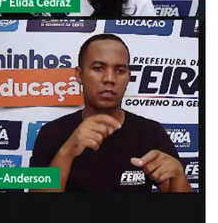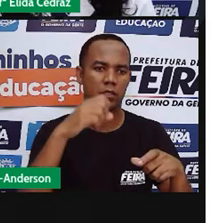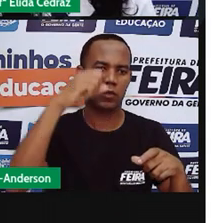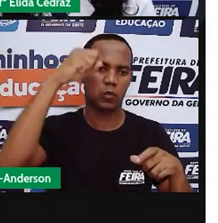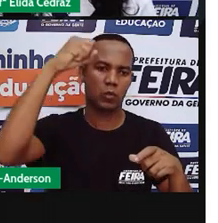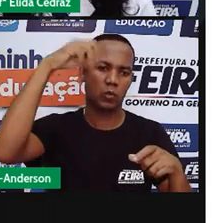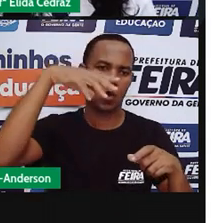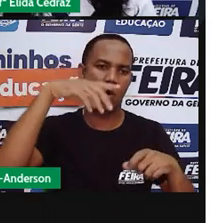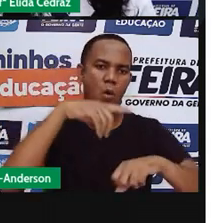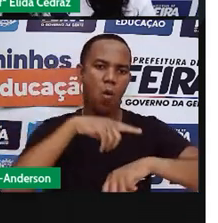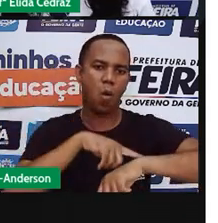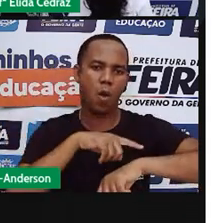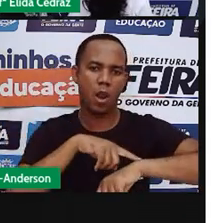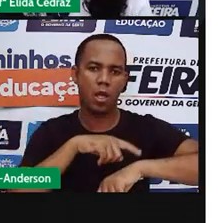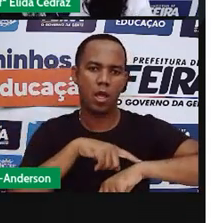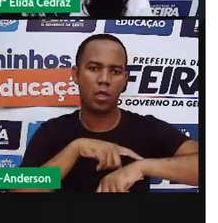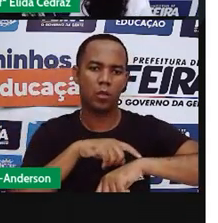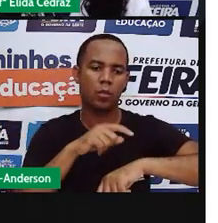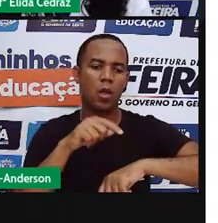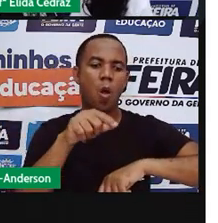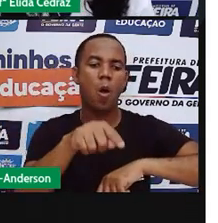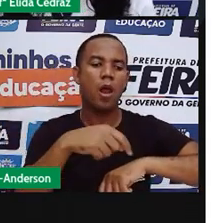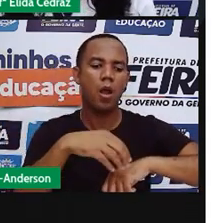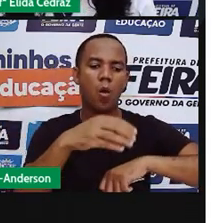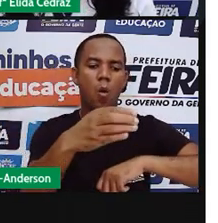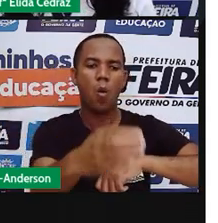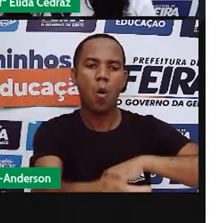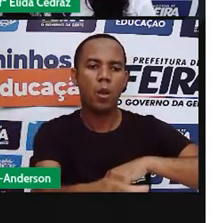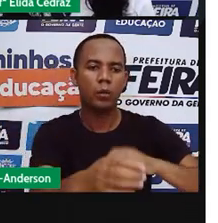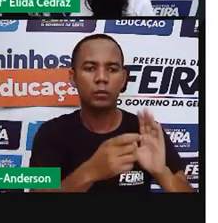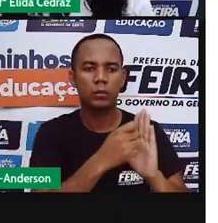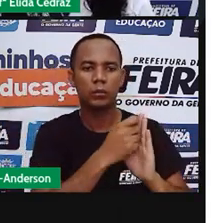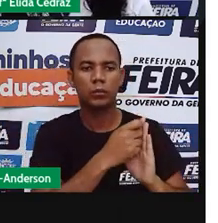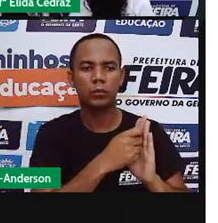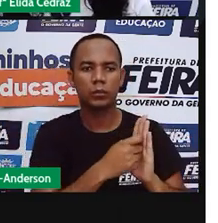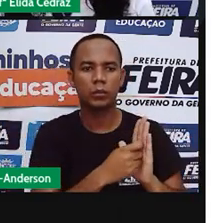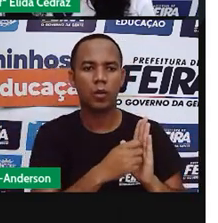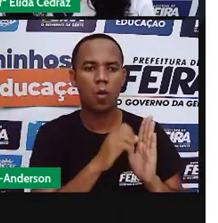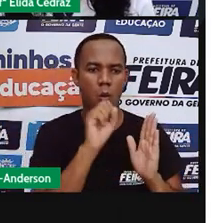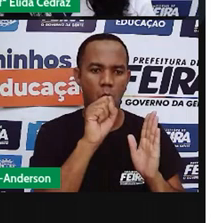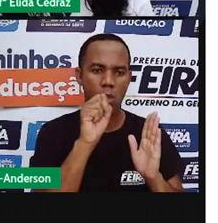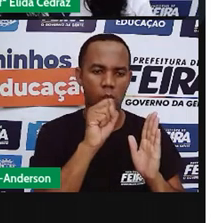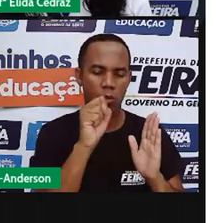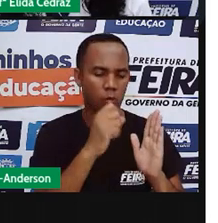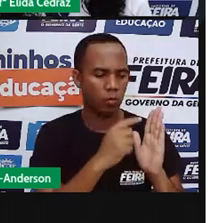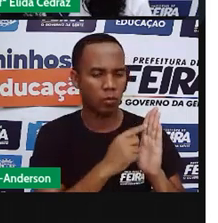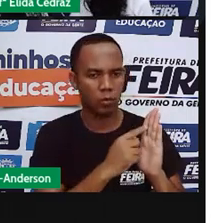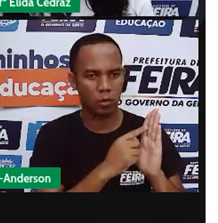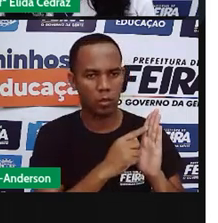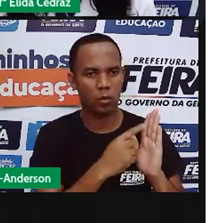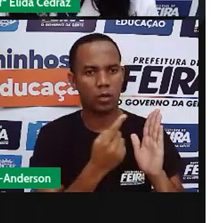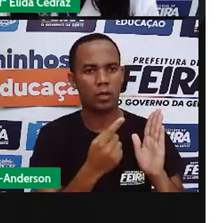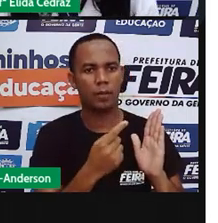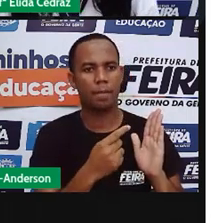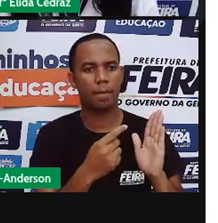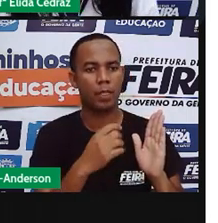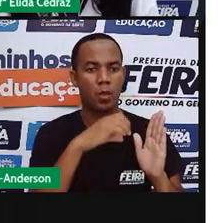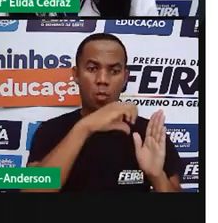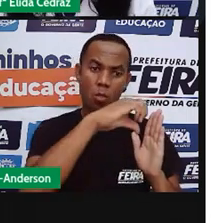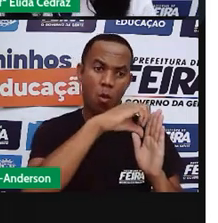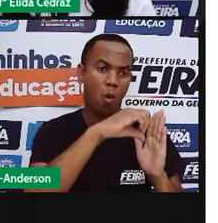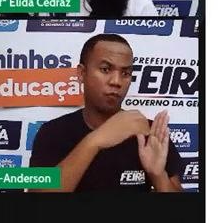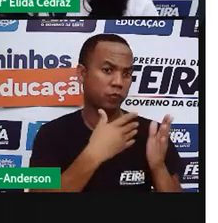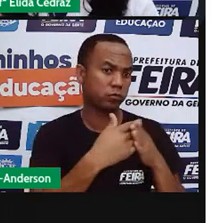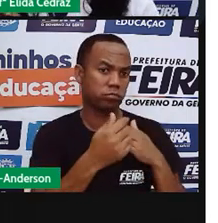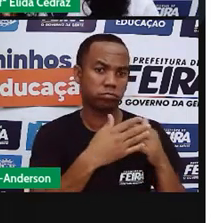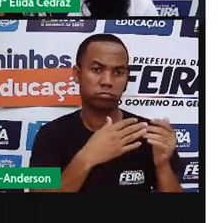a hora em que os colocou. Você vai pegar o seu bloquinho e colocar. Se você colocou 8 horas, coloca 8 horas ou 9